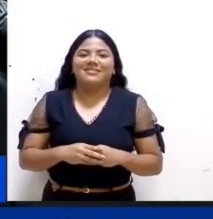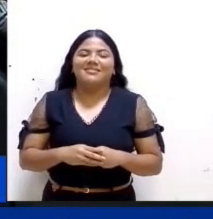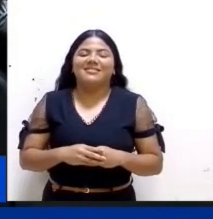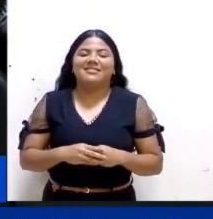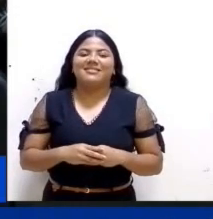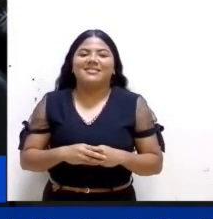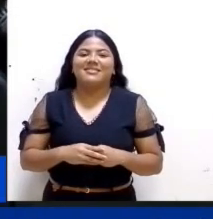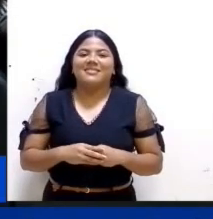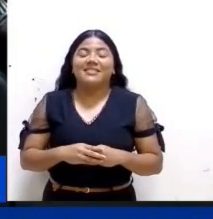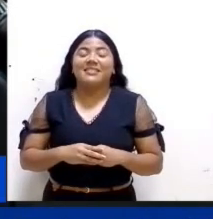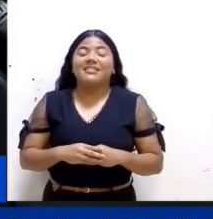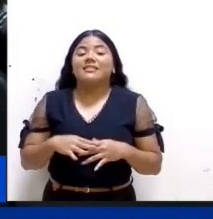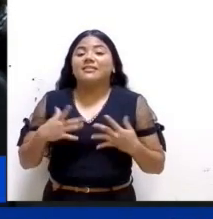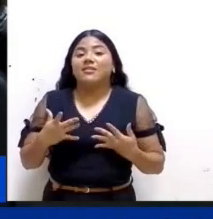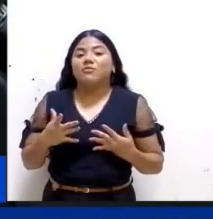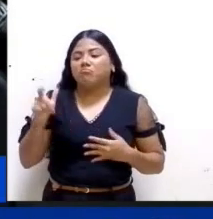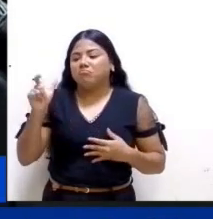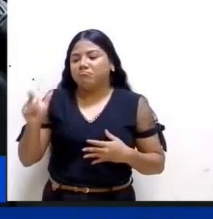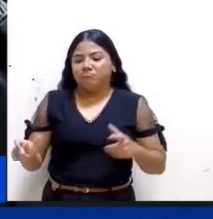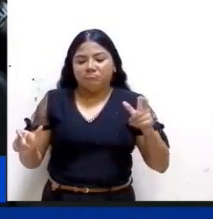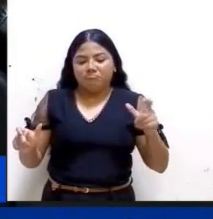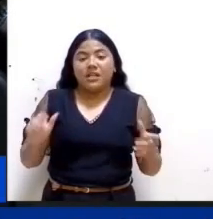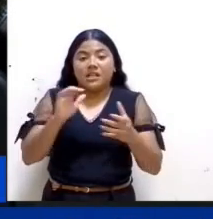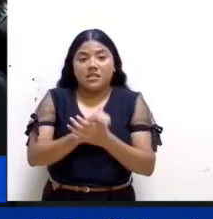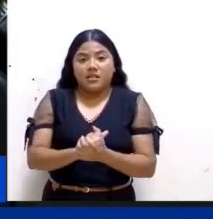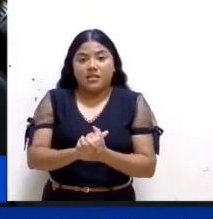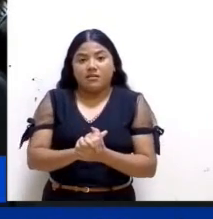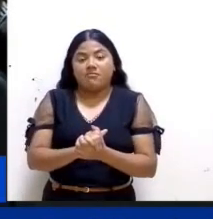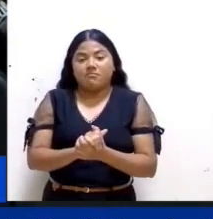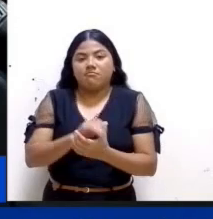pessoas já casadas não podem casar.